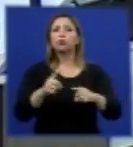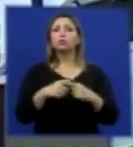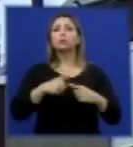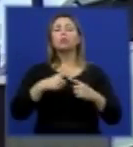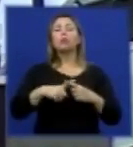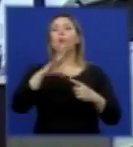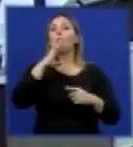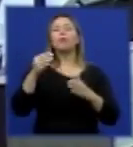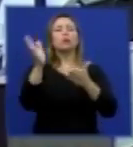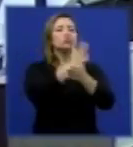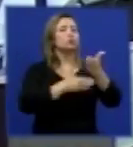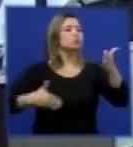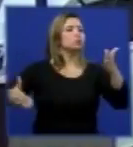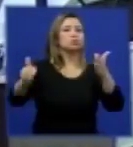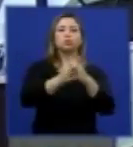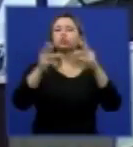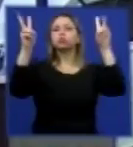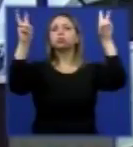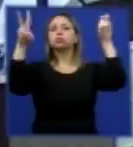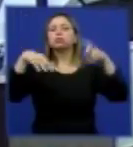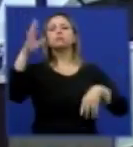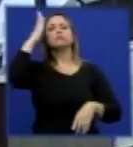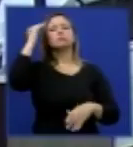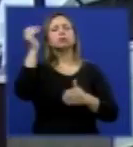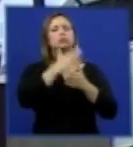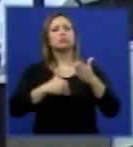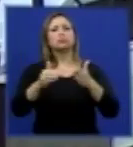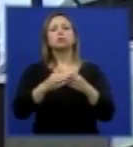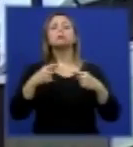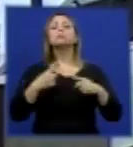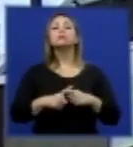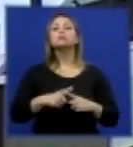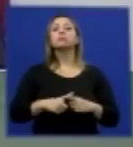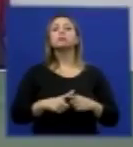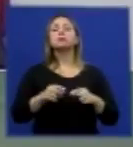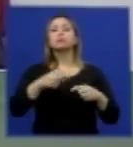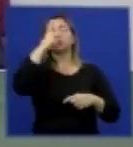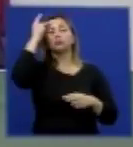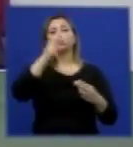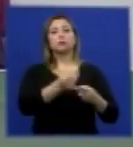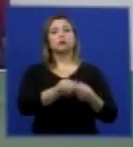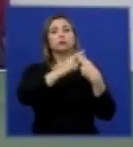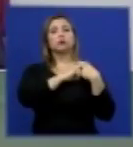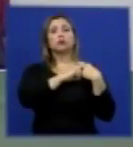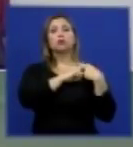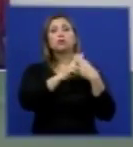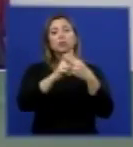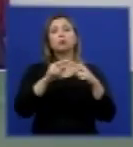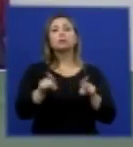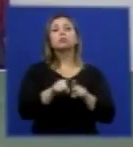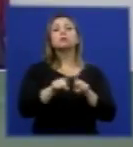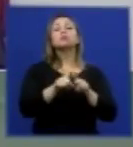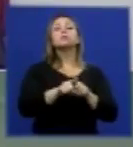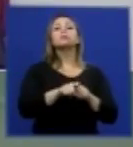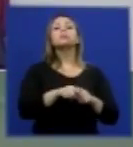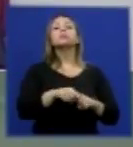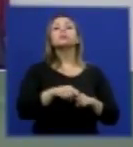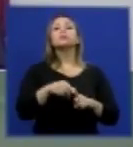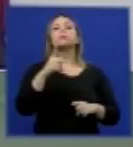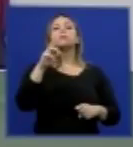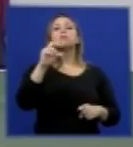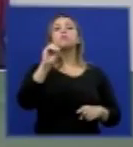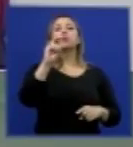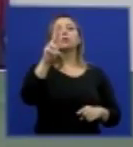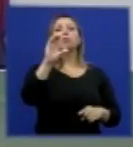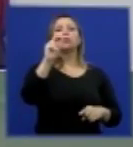as matérias constitucionais sujeitas a este tribunal, e também do representante da Procuradoria-Geral da República, que, ao